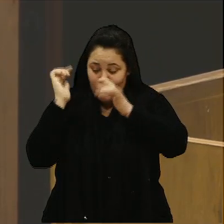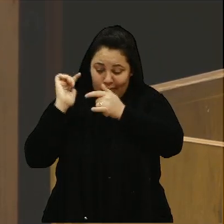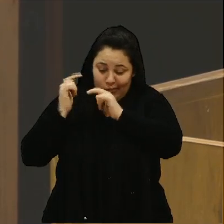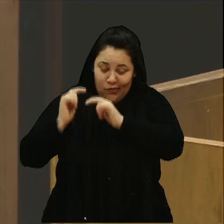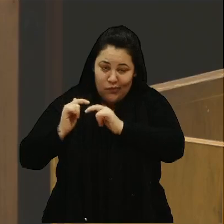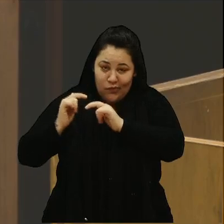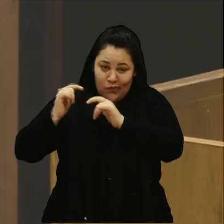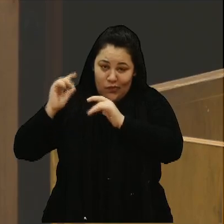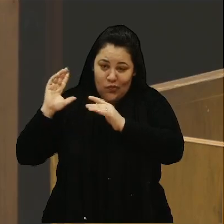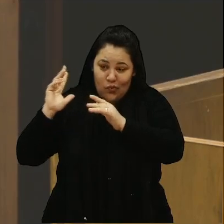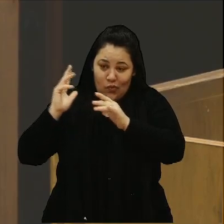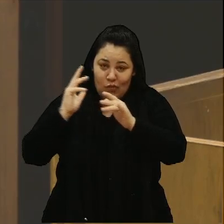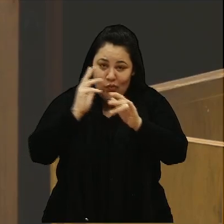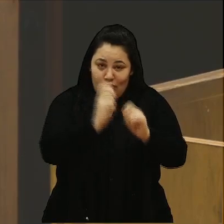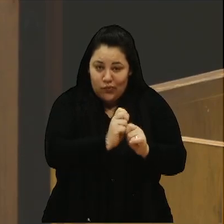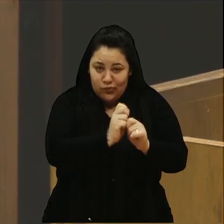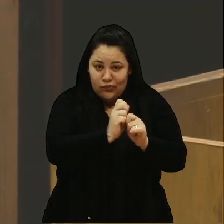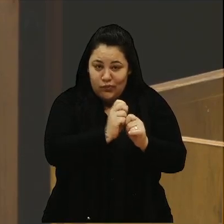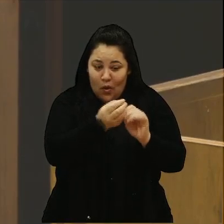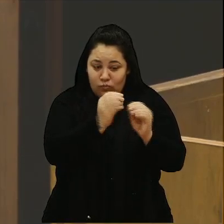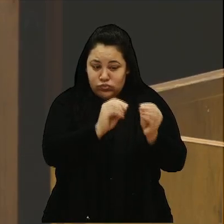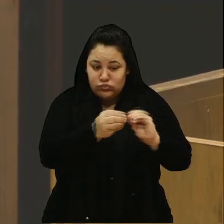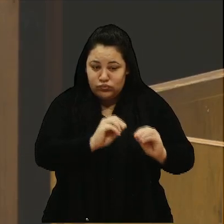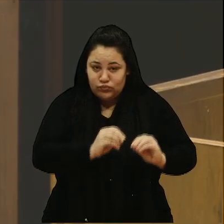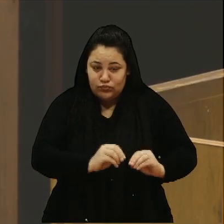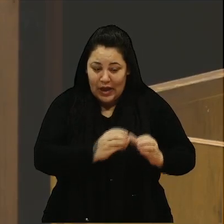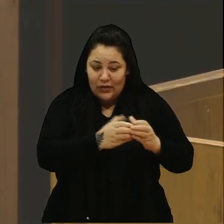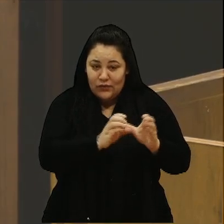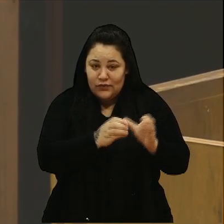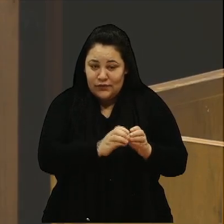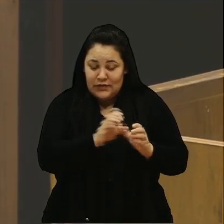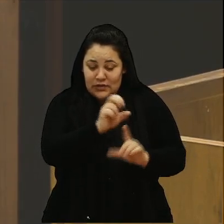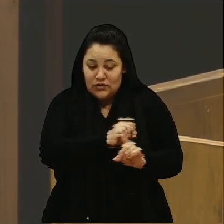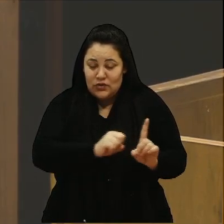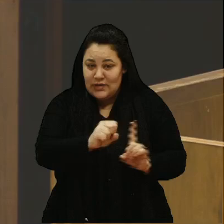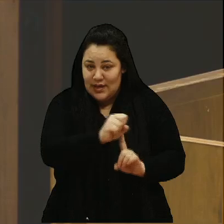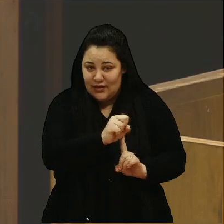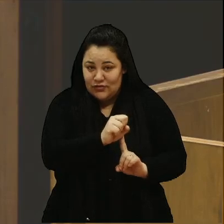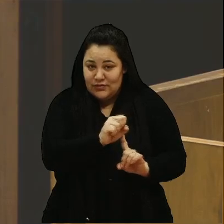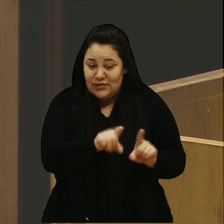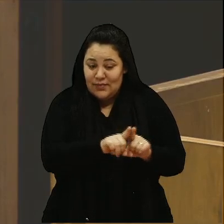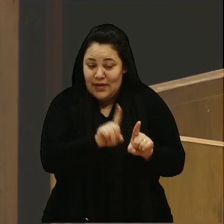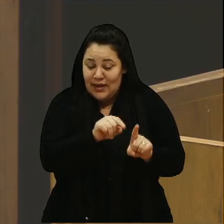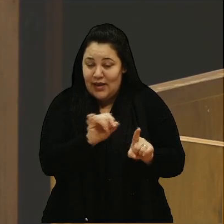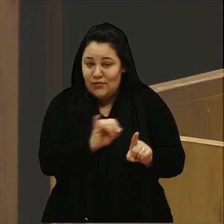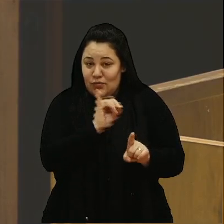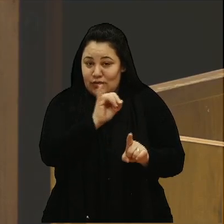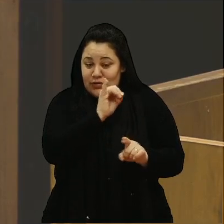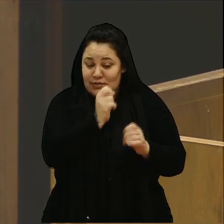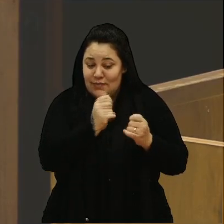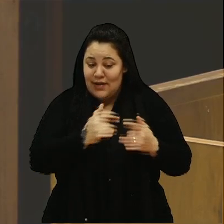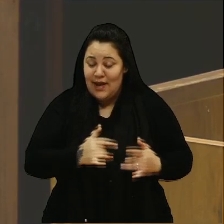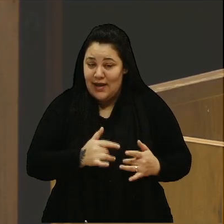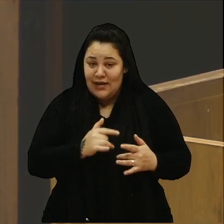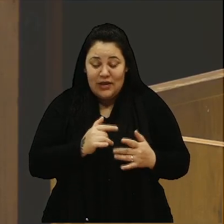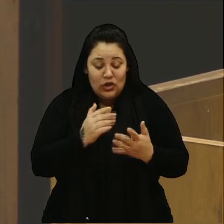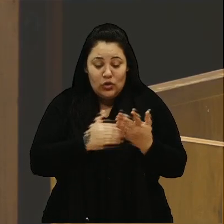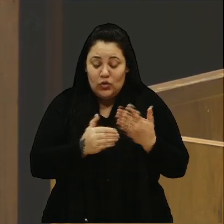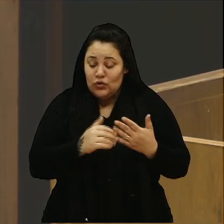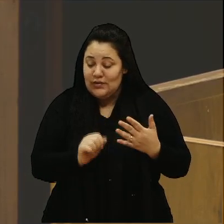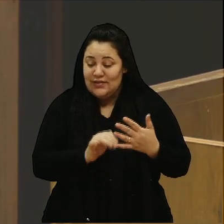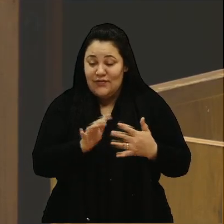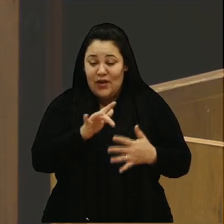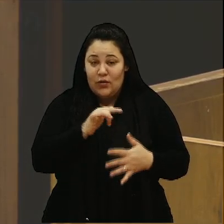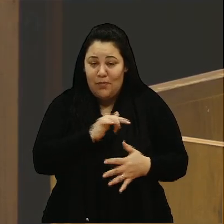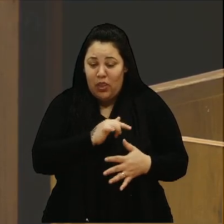convivência em sociedade. É importante ressaltar que esses princípios estão presentes em nossa